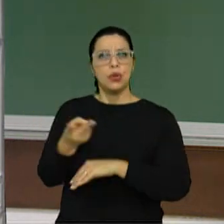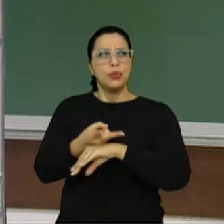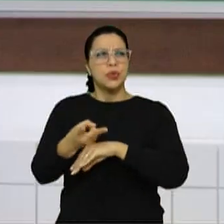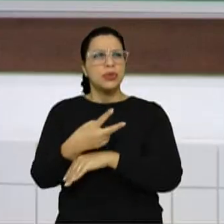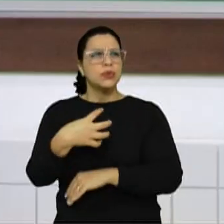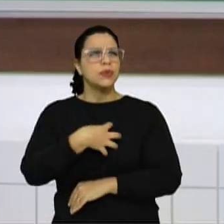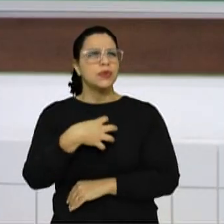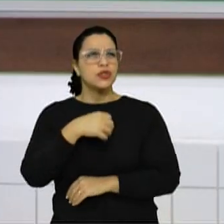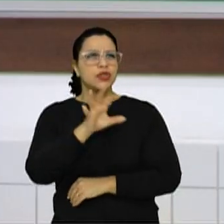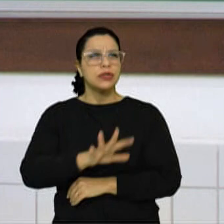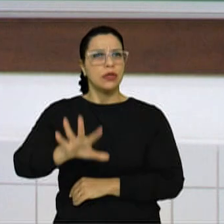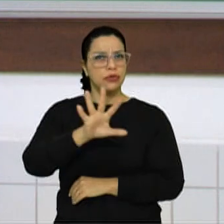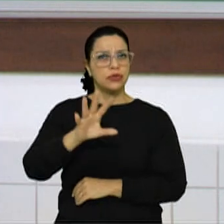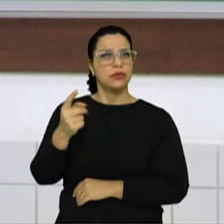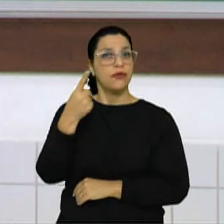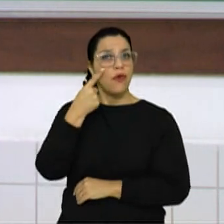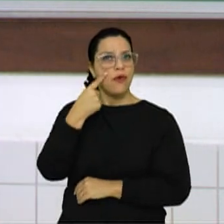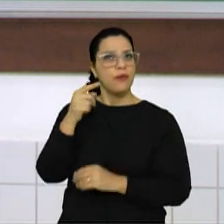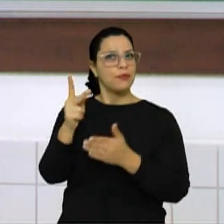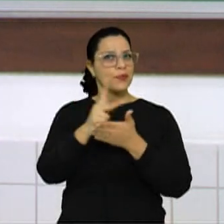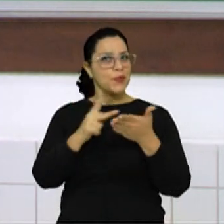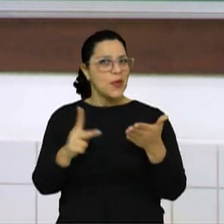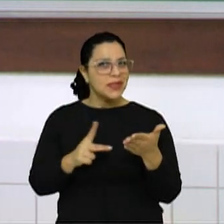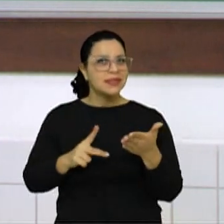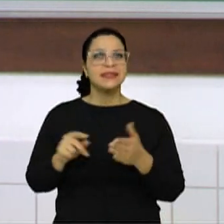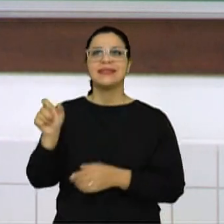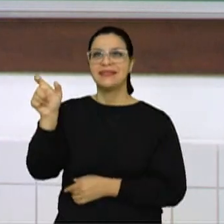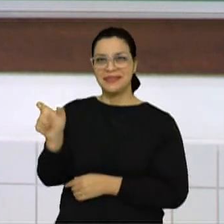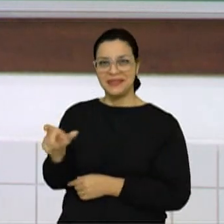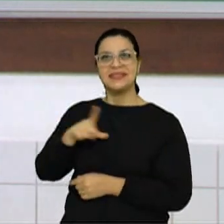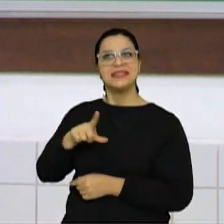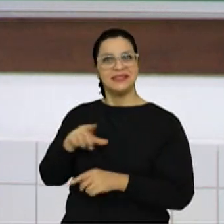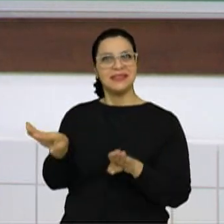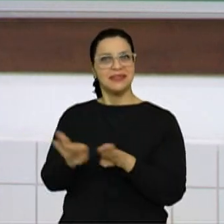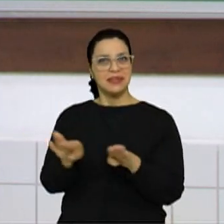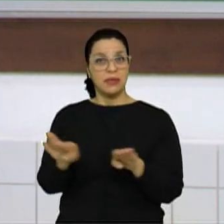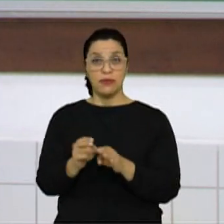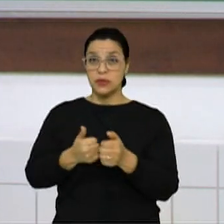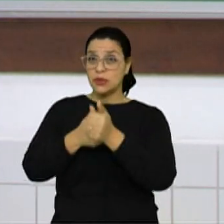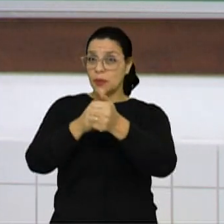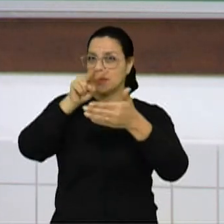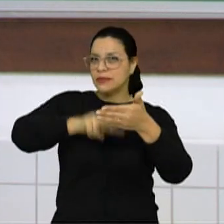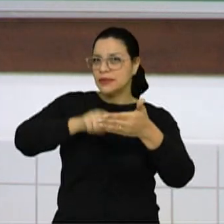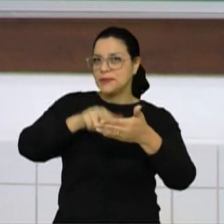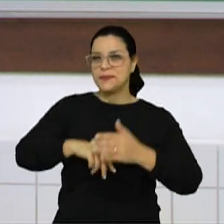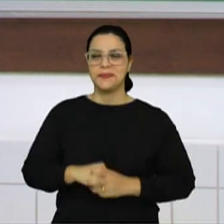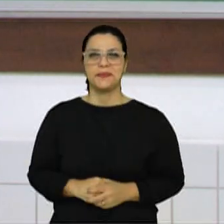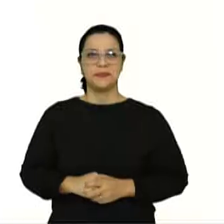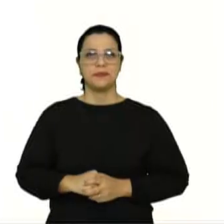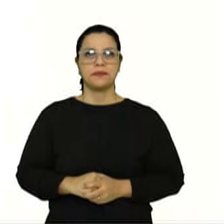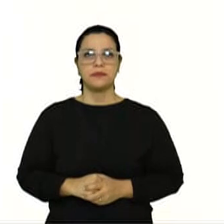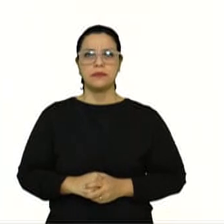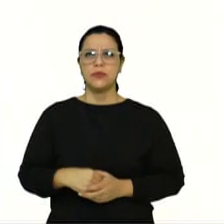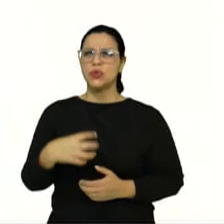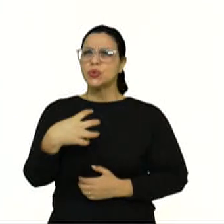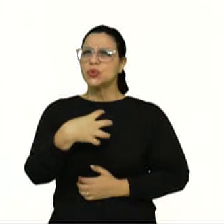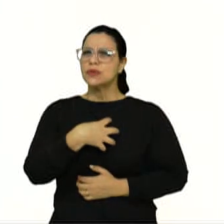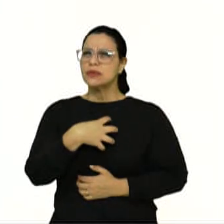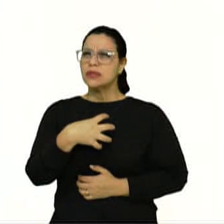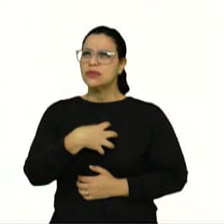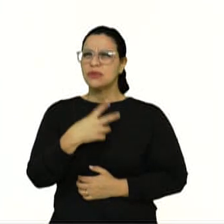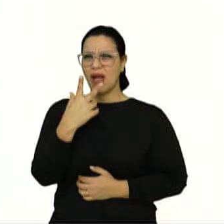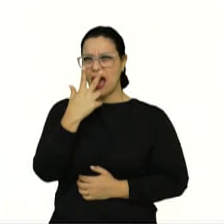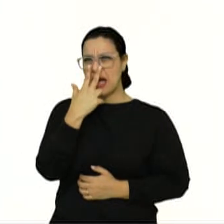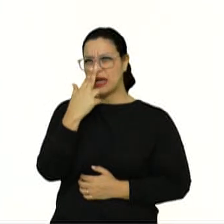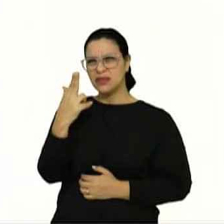Buscando sentido, vem chegando poesia de Paulo Leminski e acompanha a leitura. O sentido,